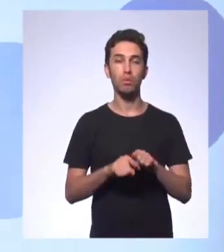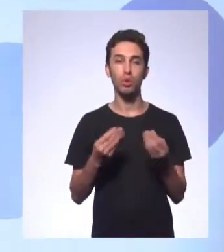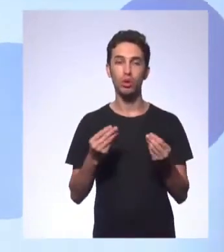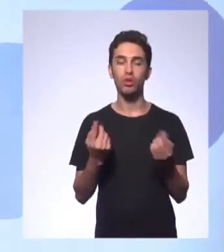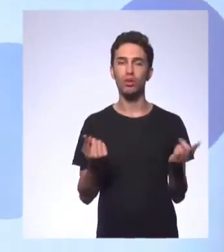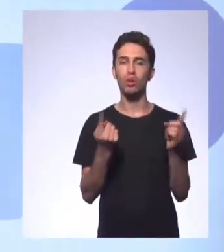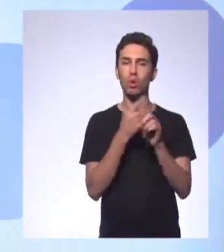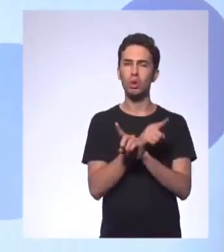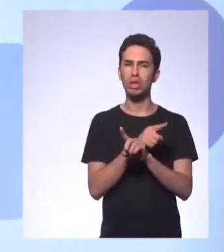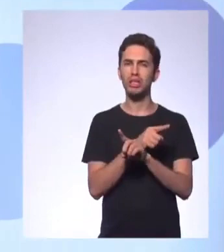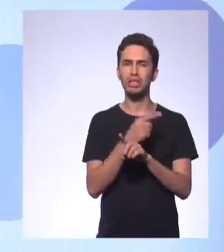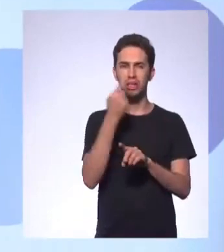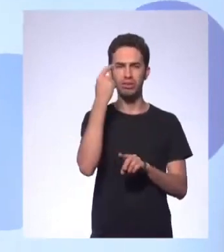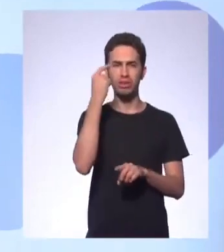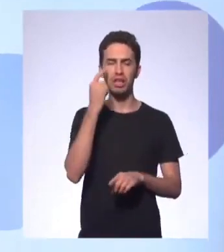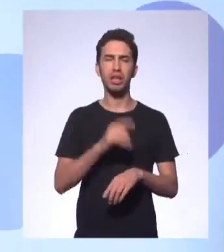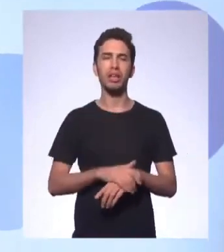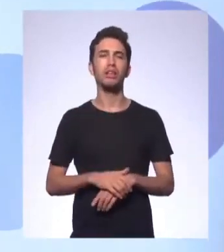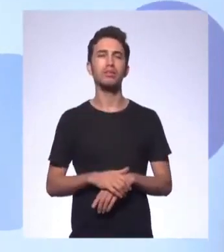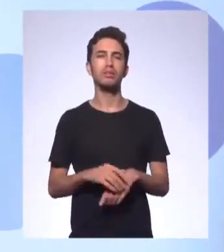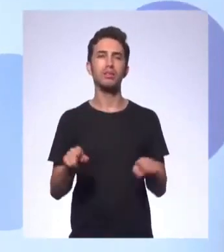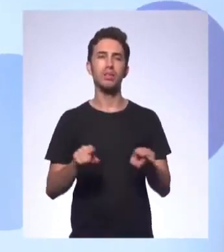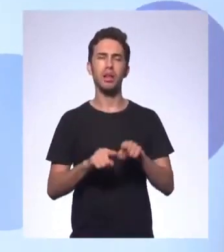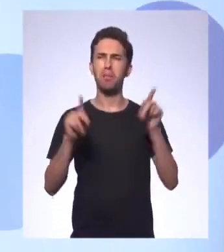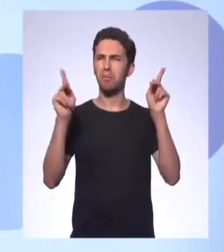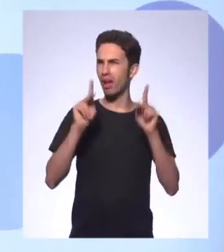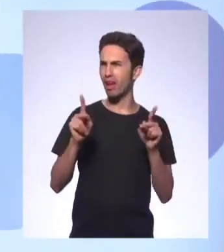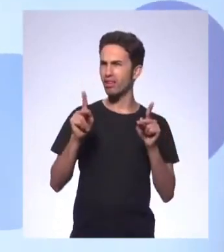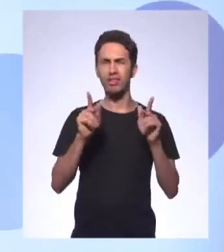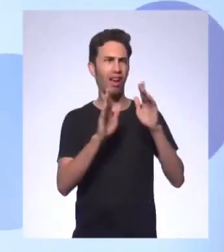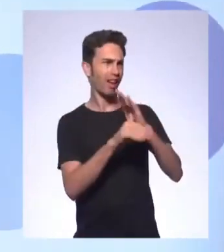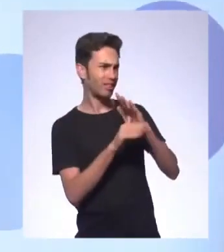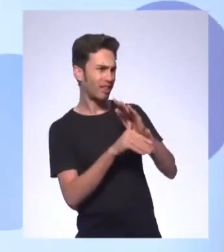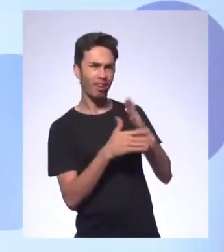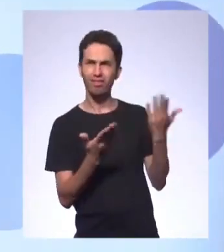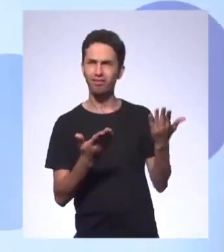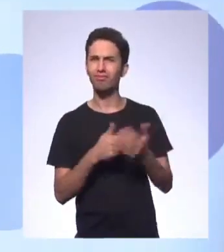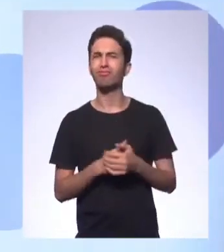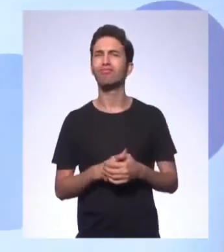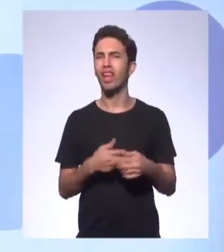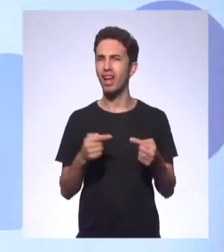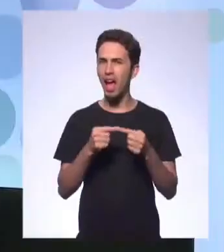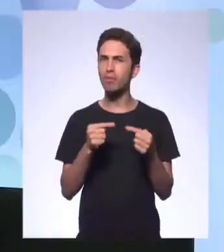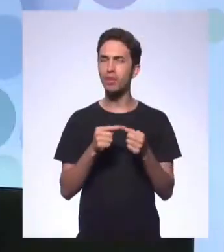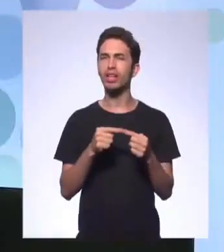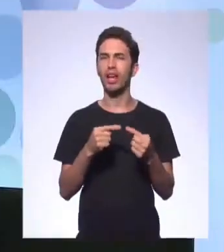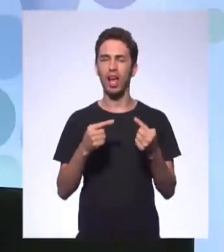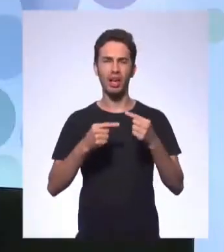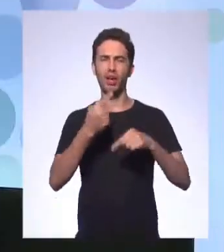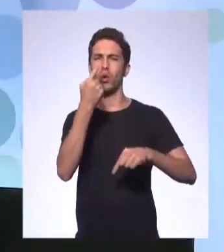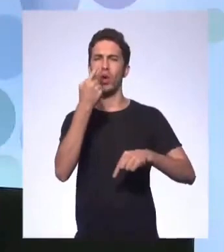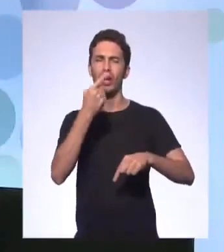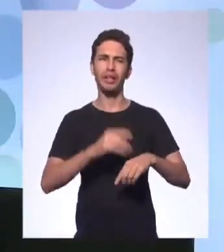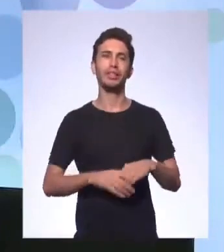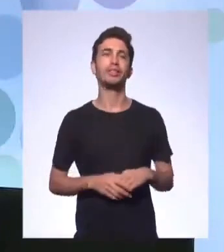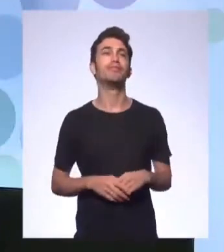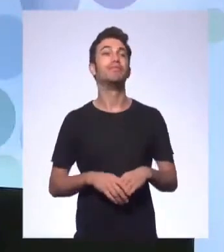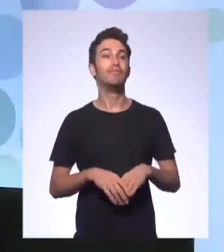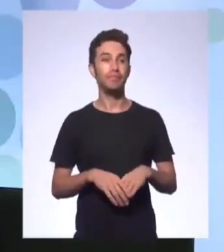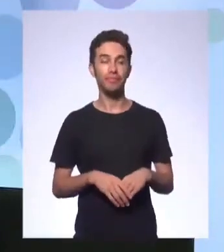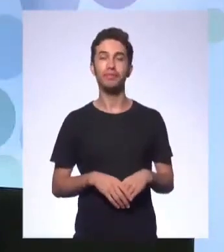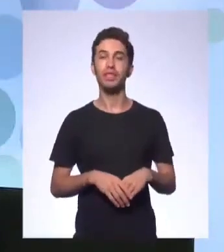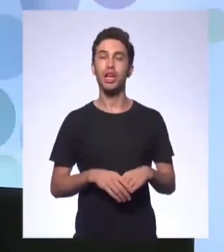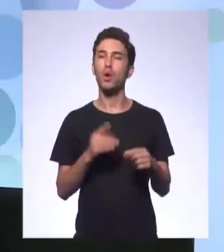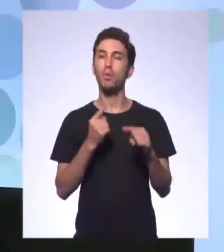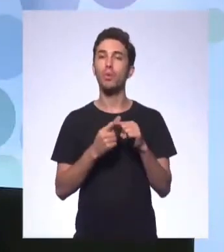contradição. Paz e assaltos, né? No caso, incoerência. A incoerência, ótimo. Por